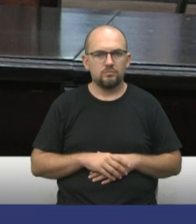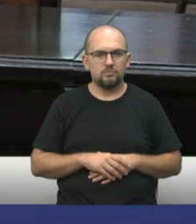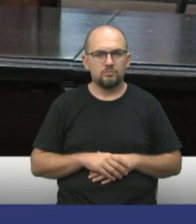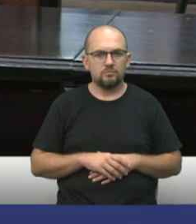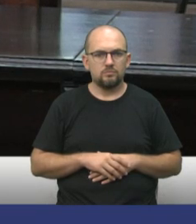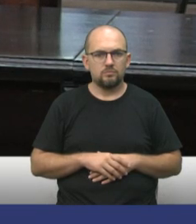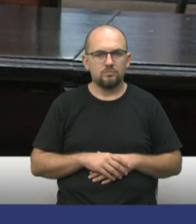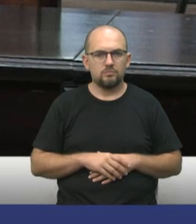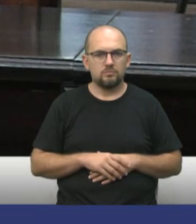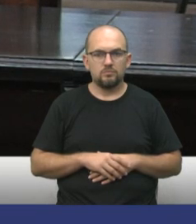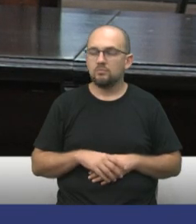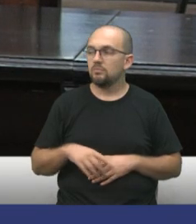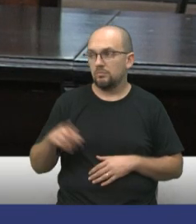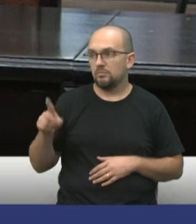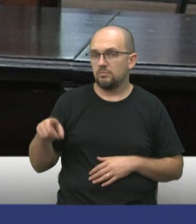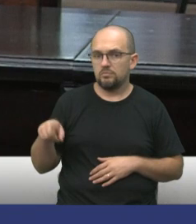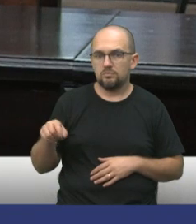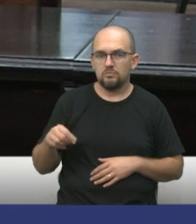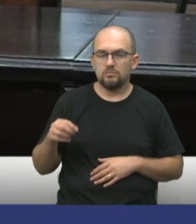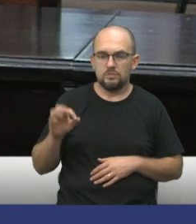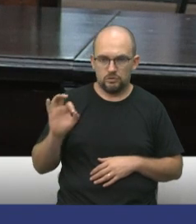Isto.